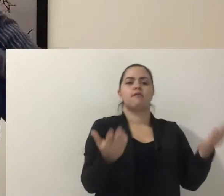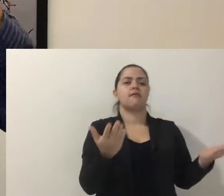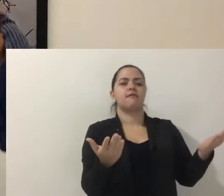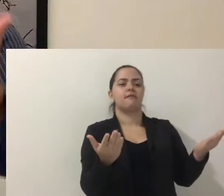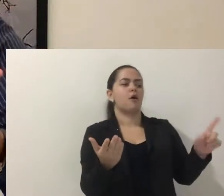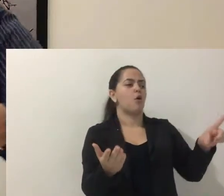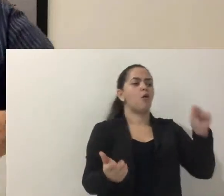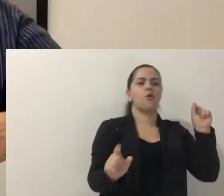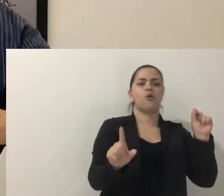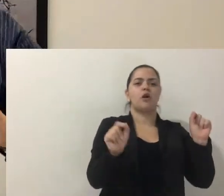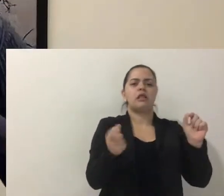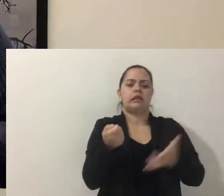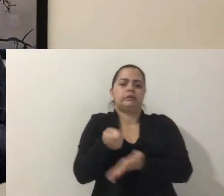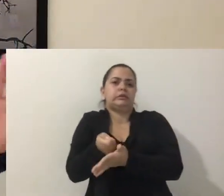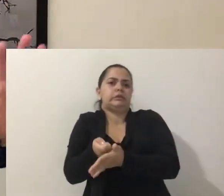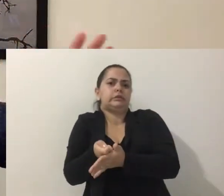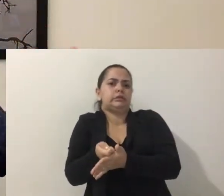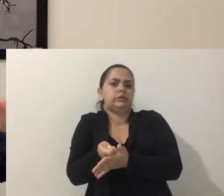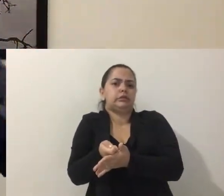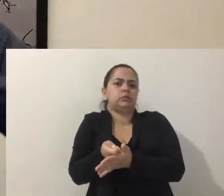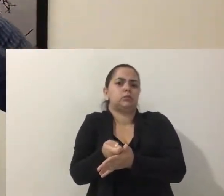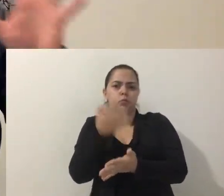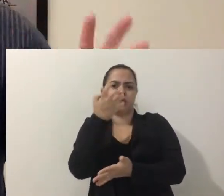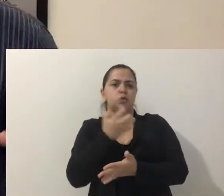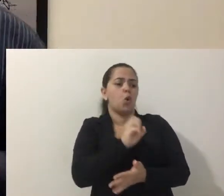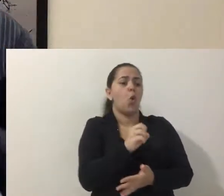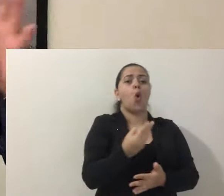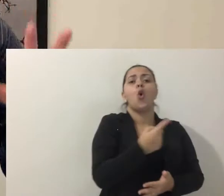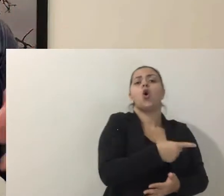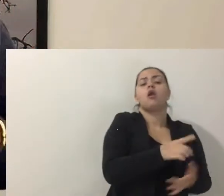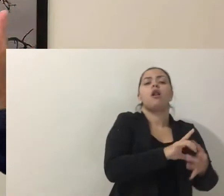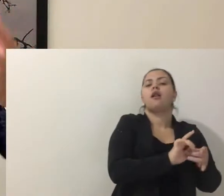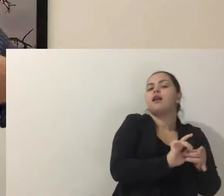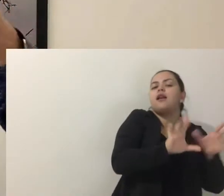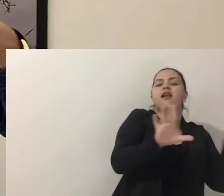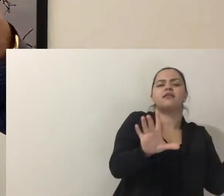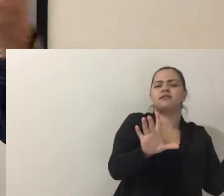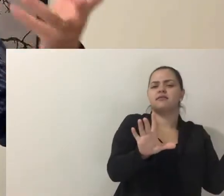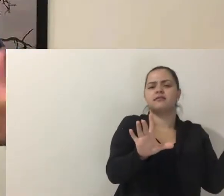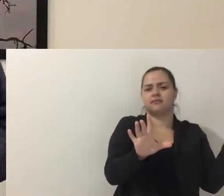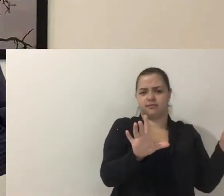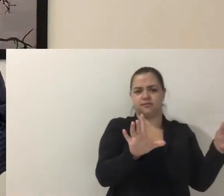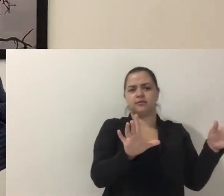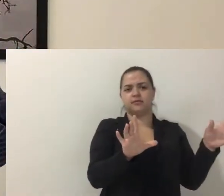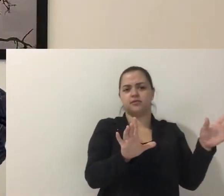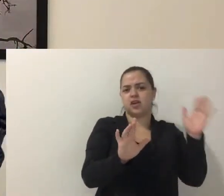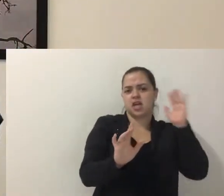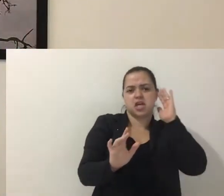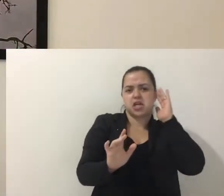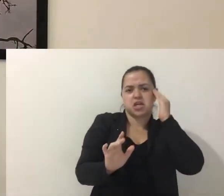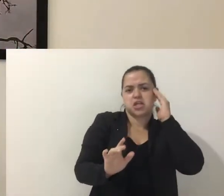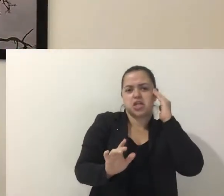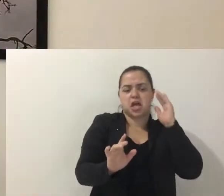que é conservador, ou você é daquele lado que é liberal, que entende as coisas com mais flexibilidade?